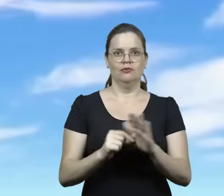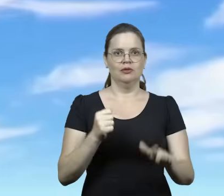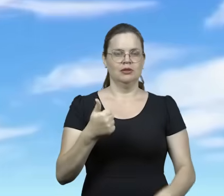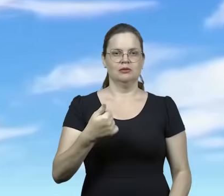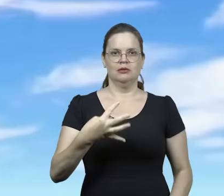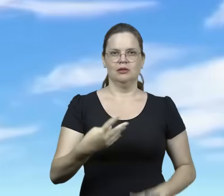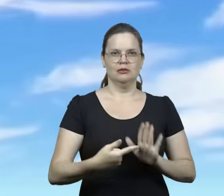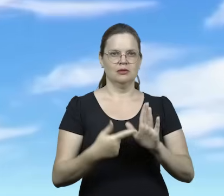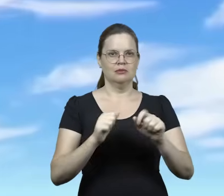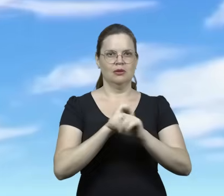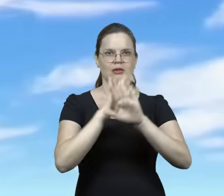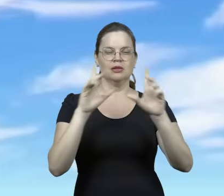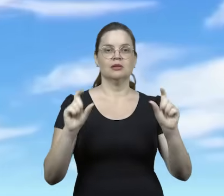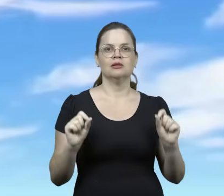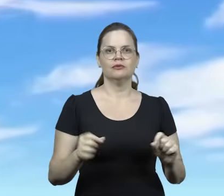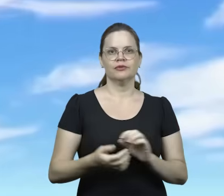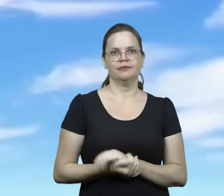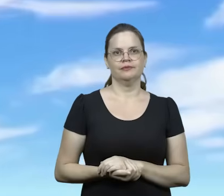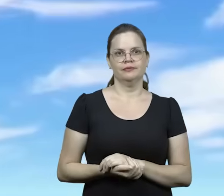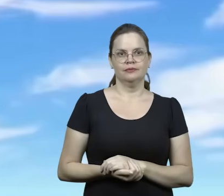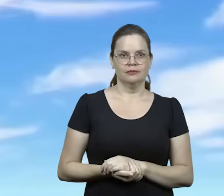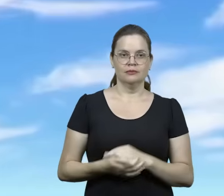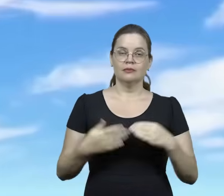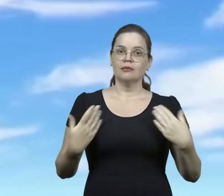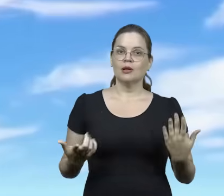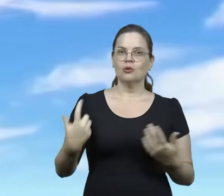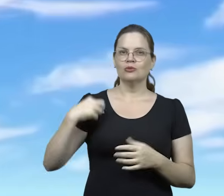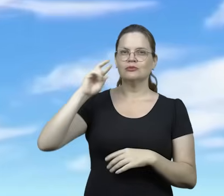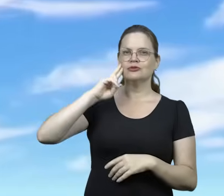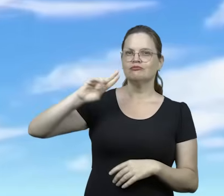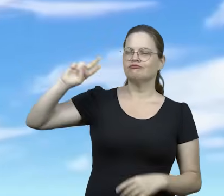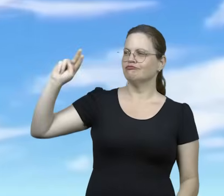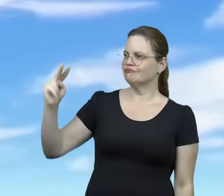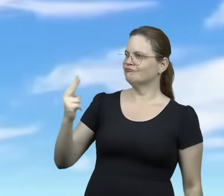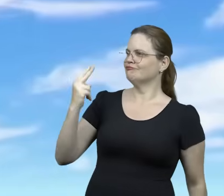assim, pois que tão encarecidamente me amou,